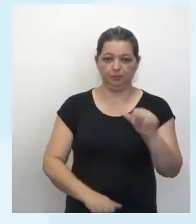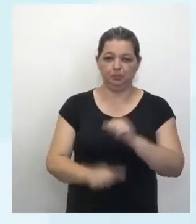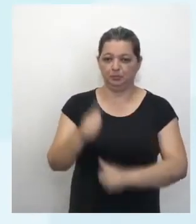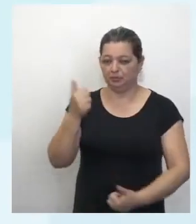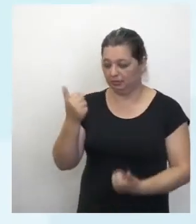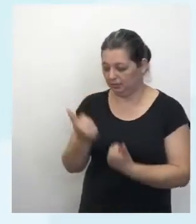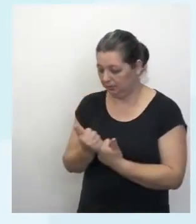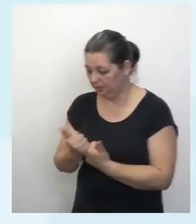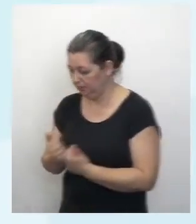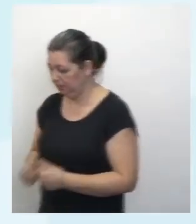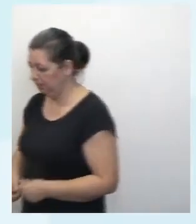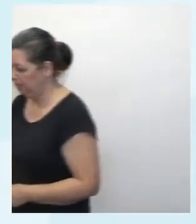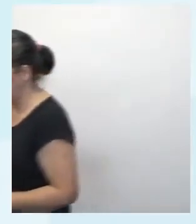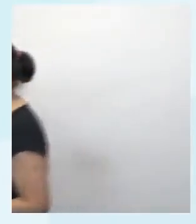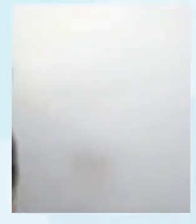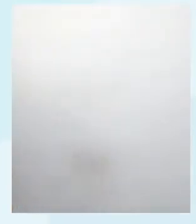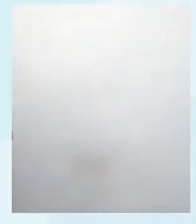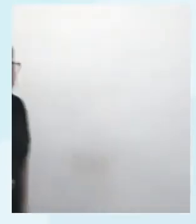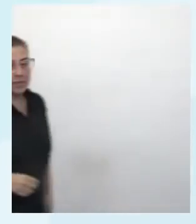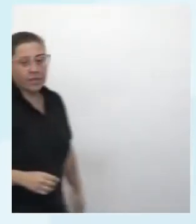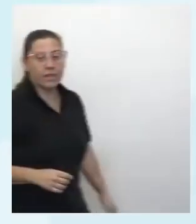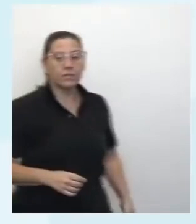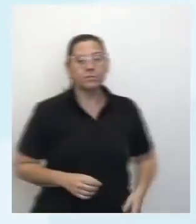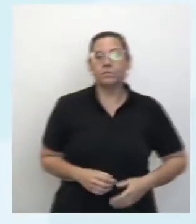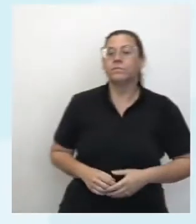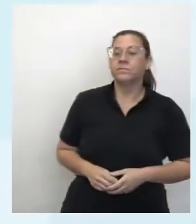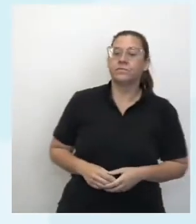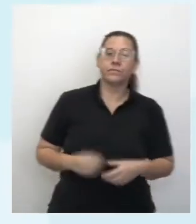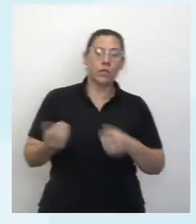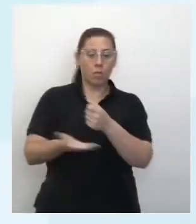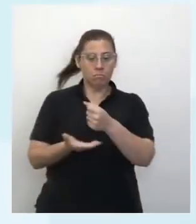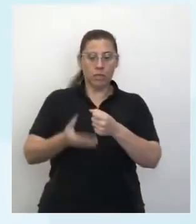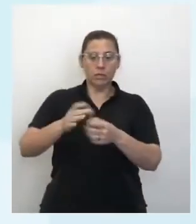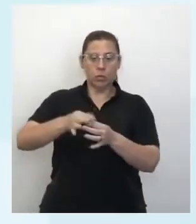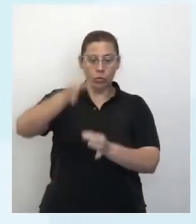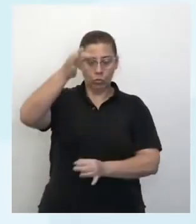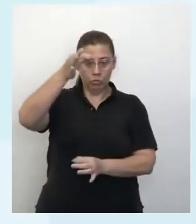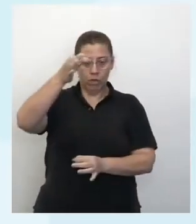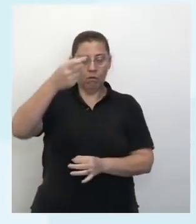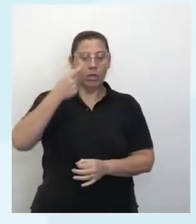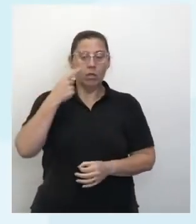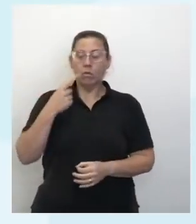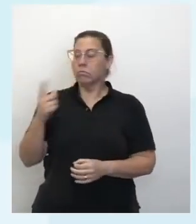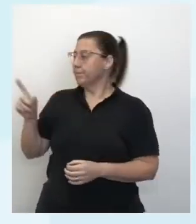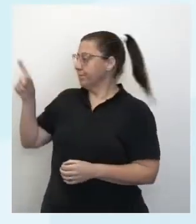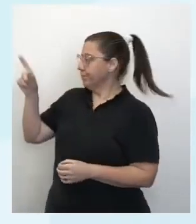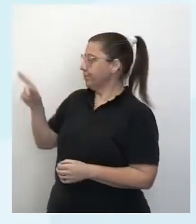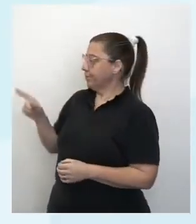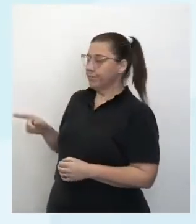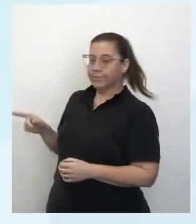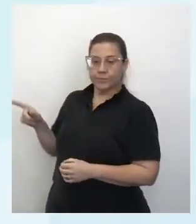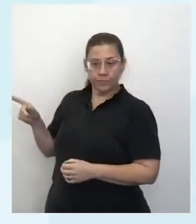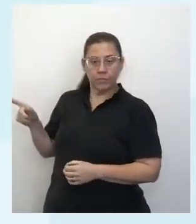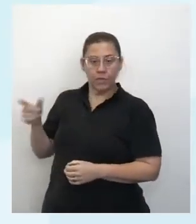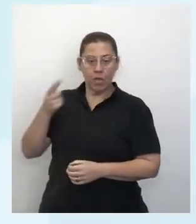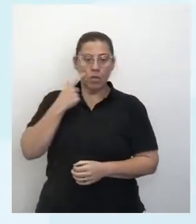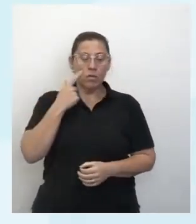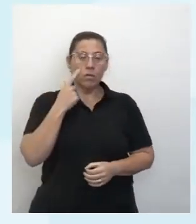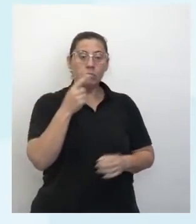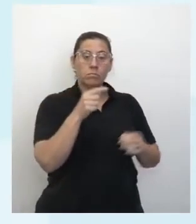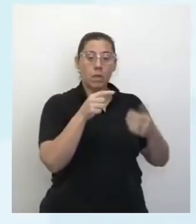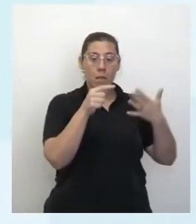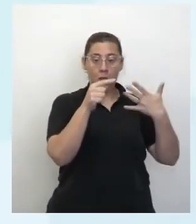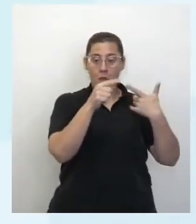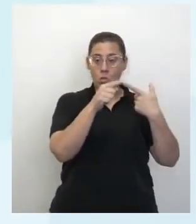2 dimensões? Comprimento e largura, ou base e altura, tá certo? Então, eu coloquei aqui alguns exemplos. Veja o primeiro aqui, ó.